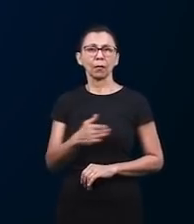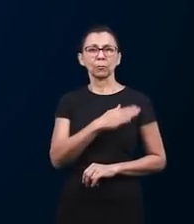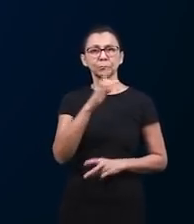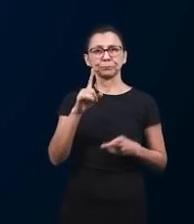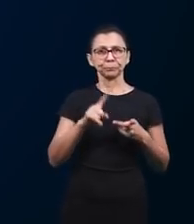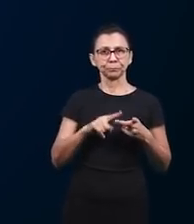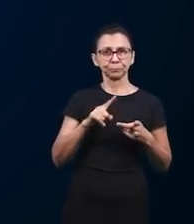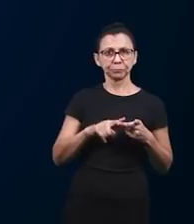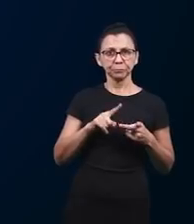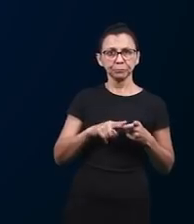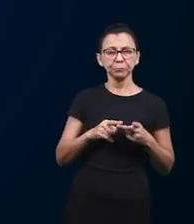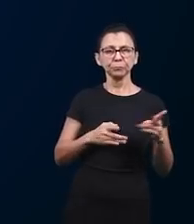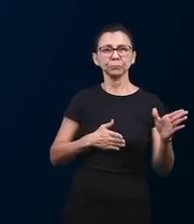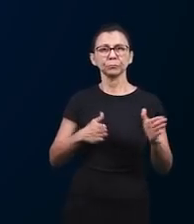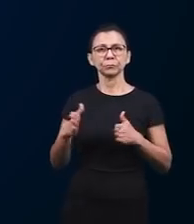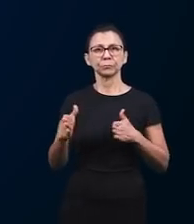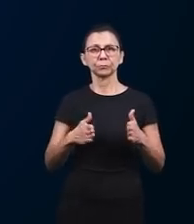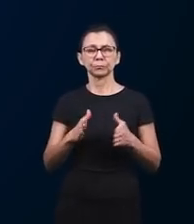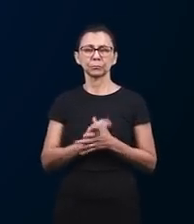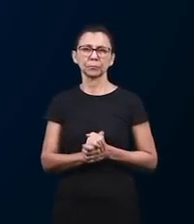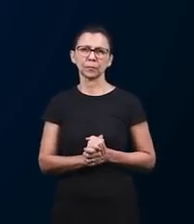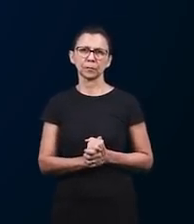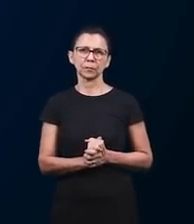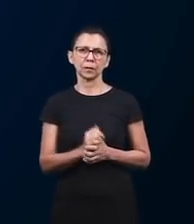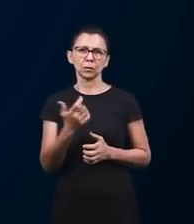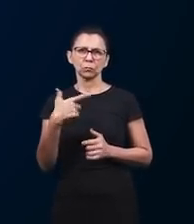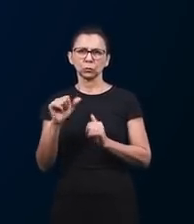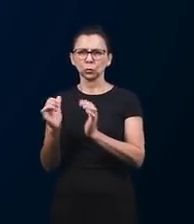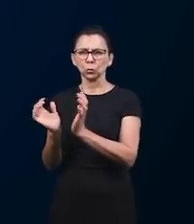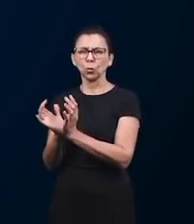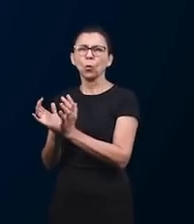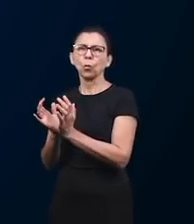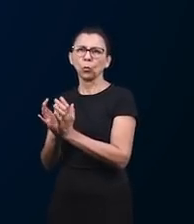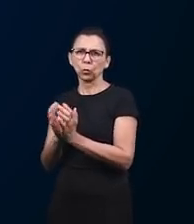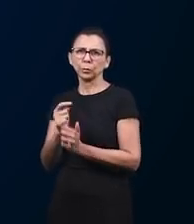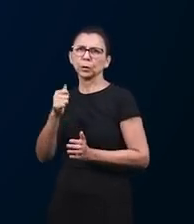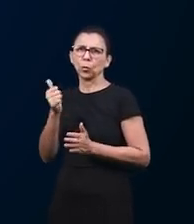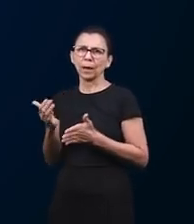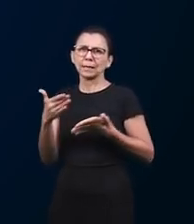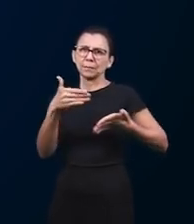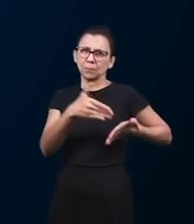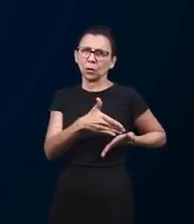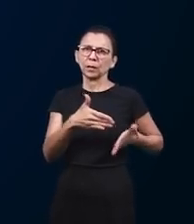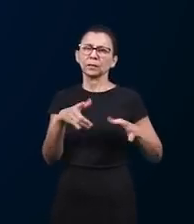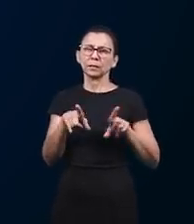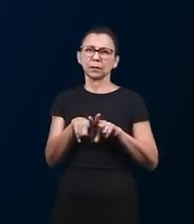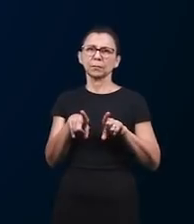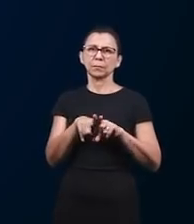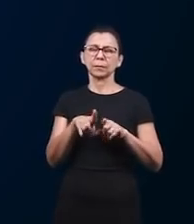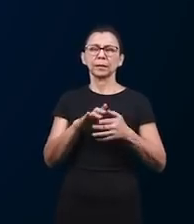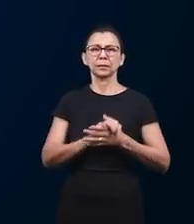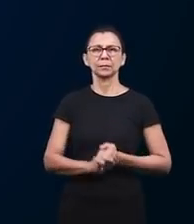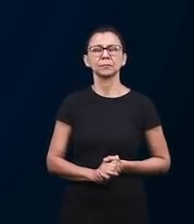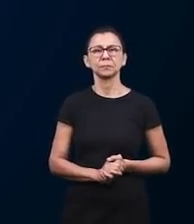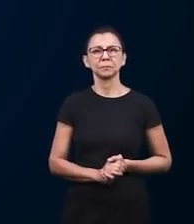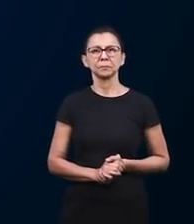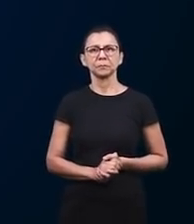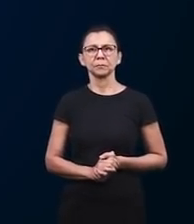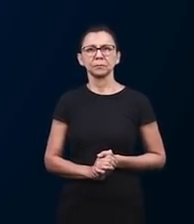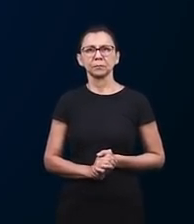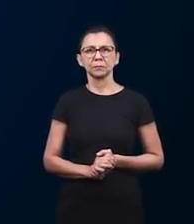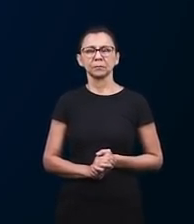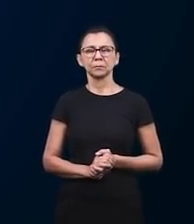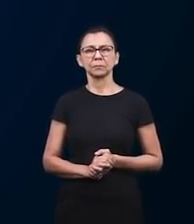os restantes que estavam para morrer. E aqui a gente pode colocar como sendo a imagem dos pré-reformadores e dos